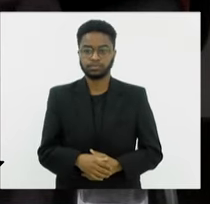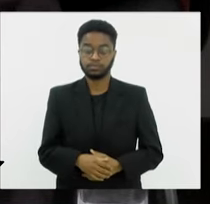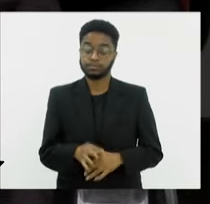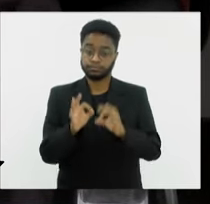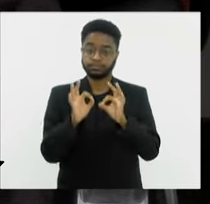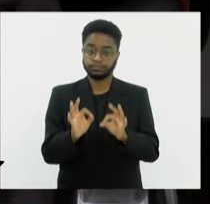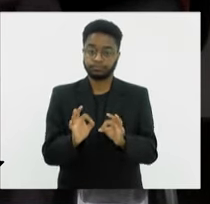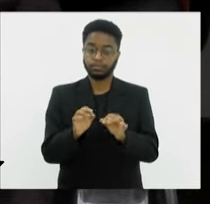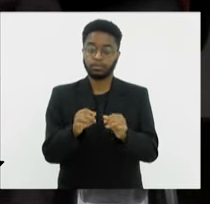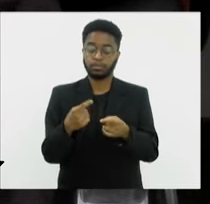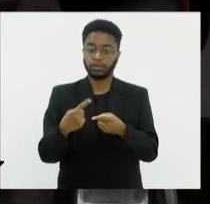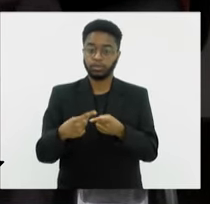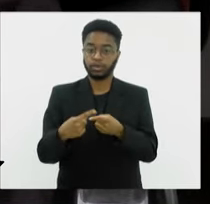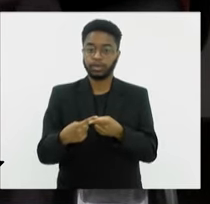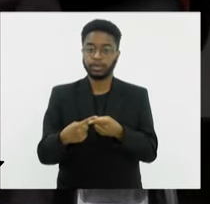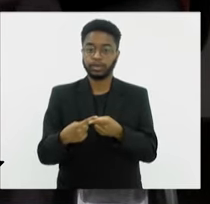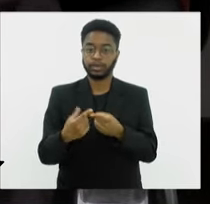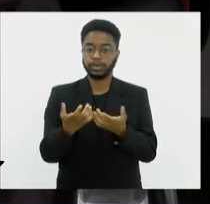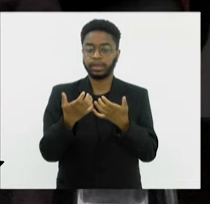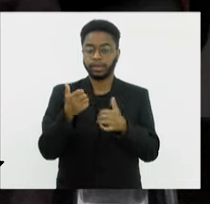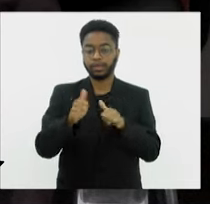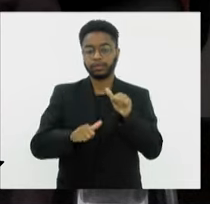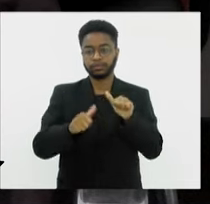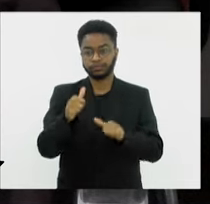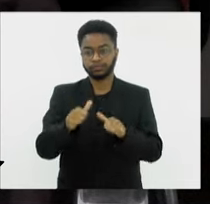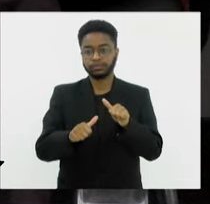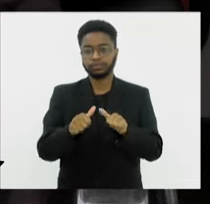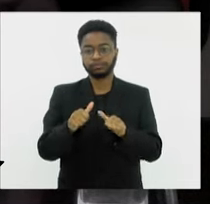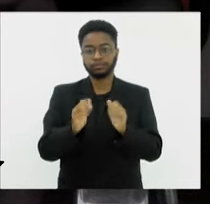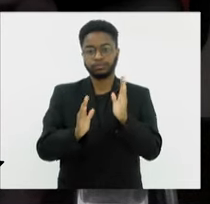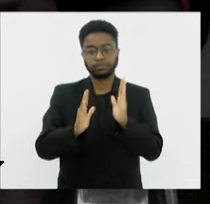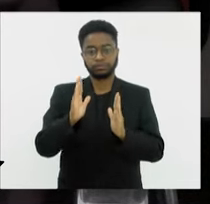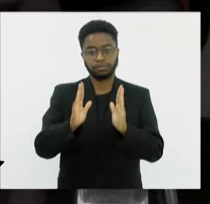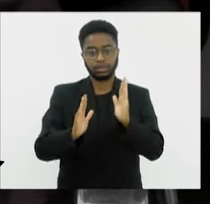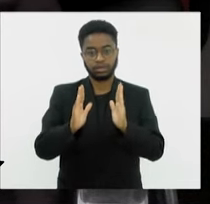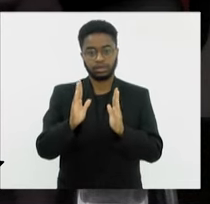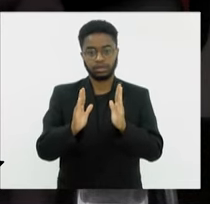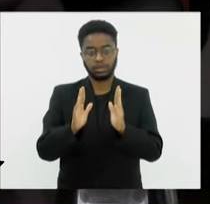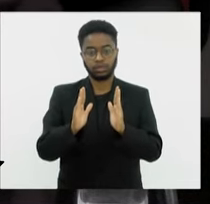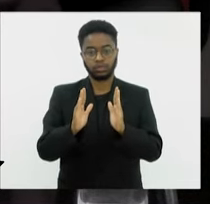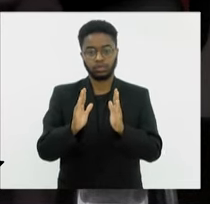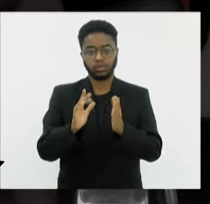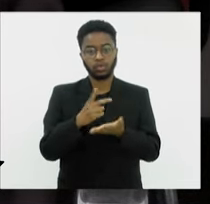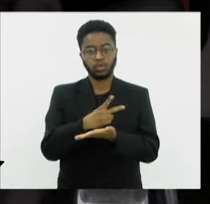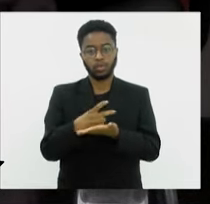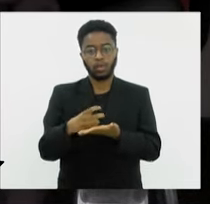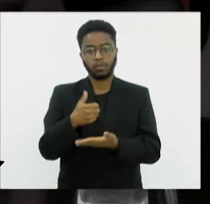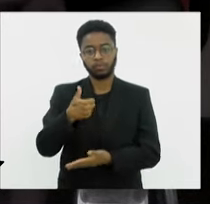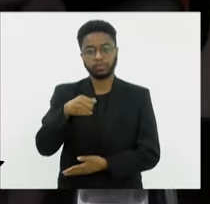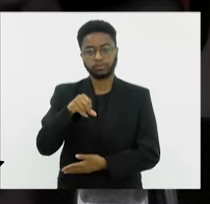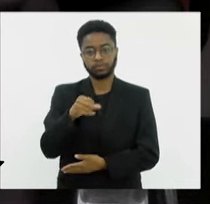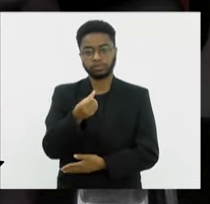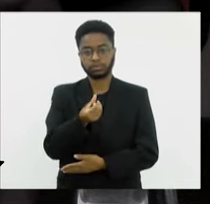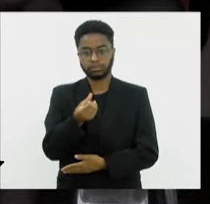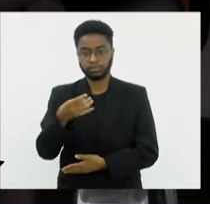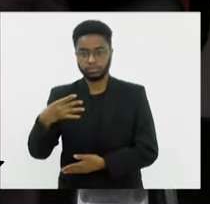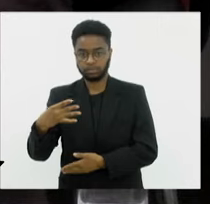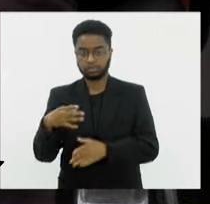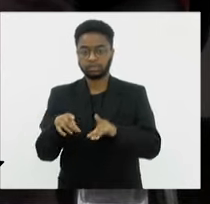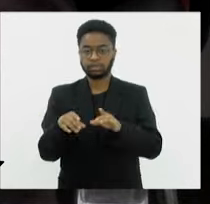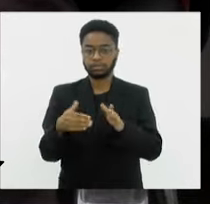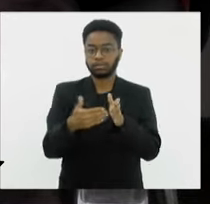exatamente para examinar todo esse período do golpe de 64 até